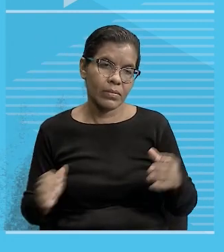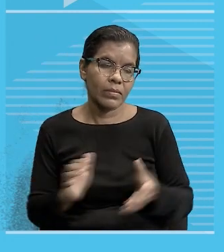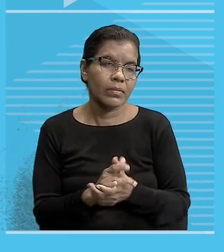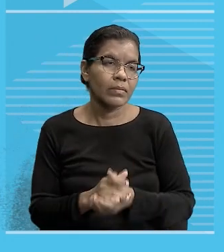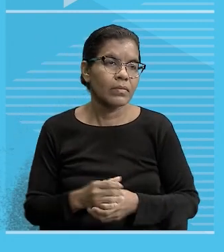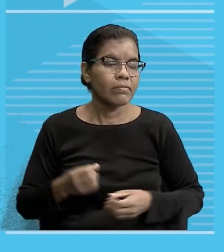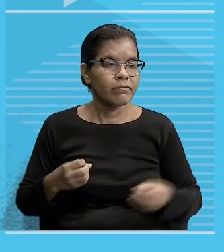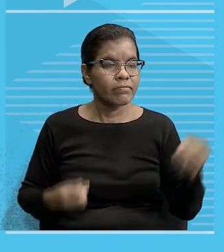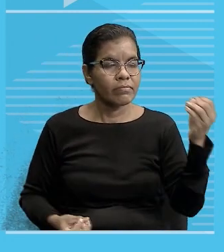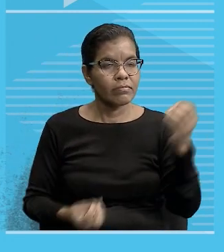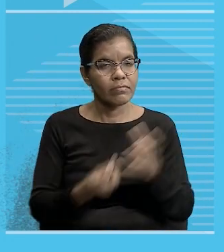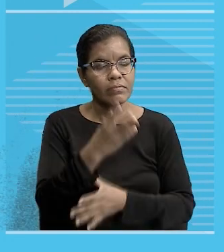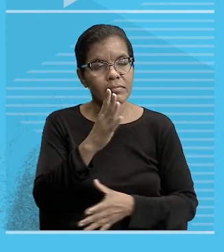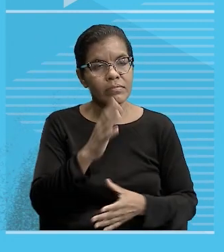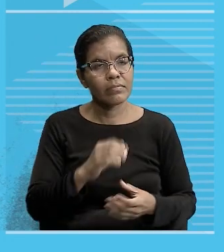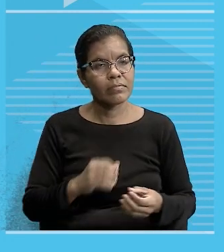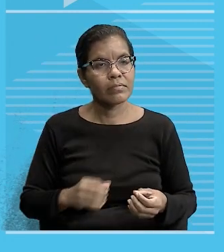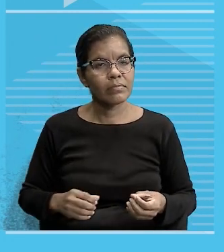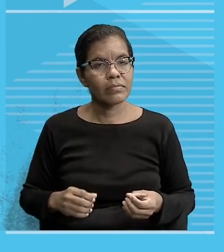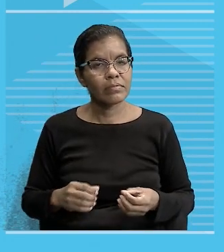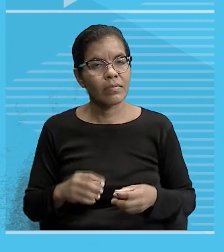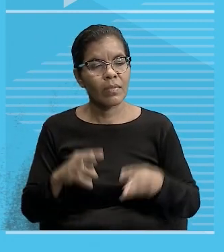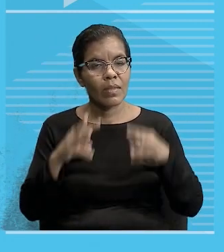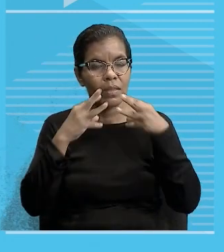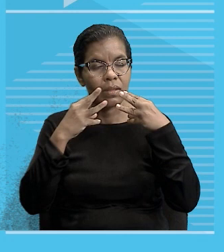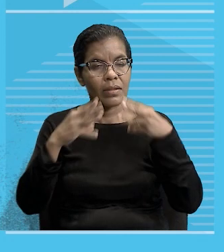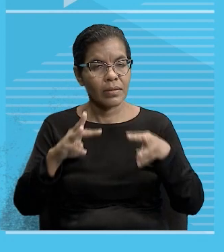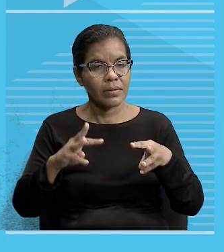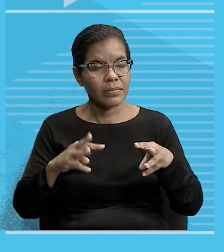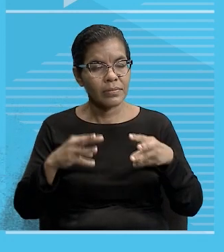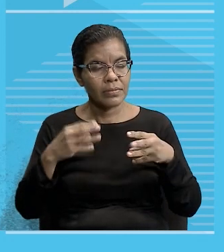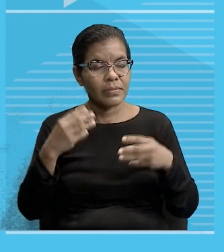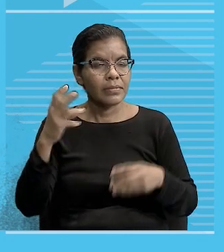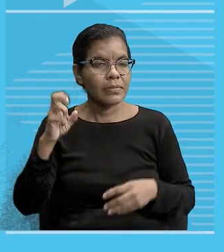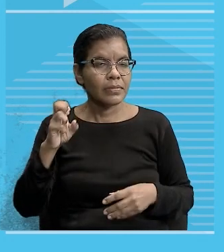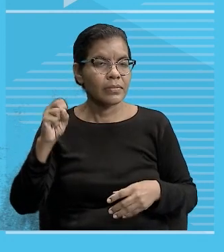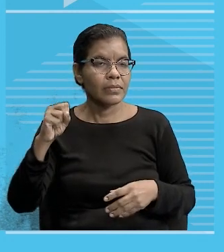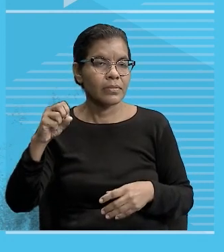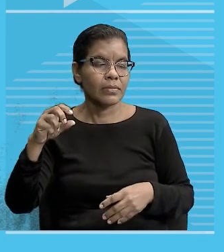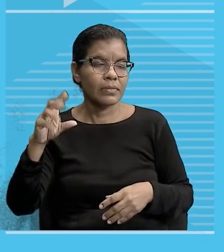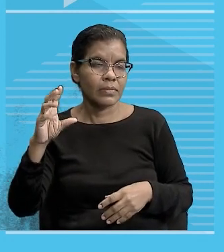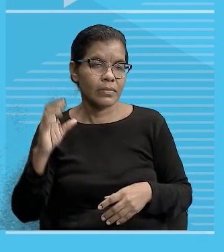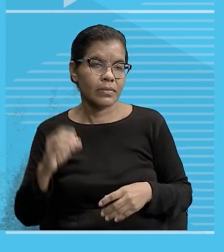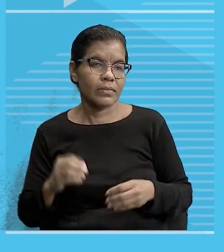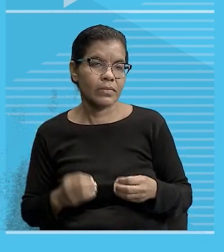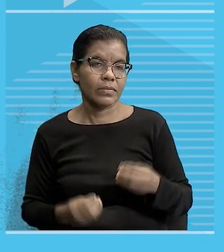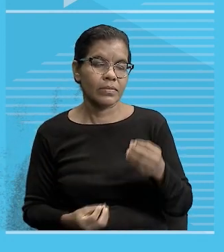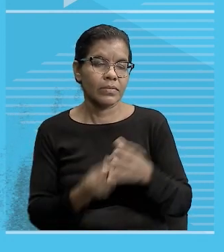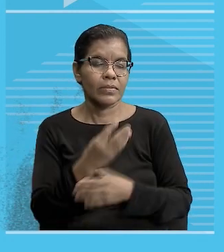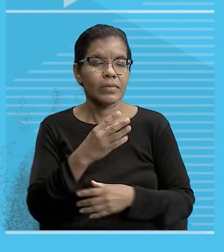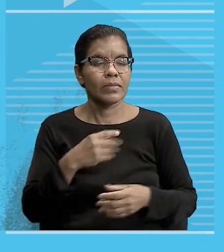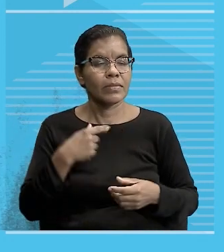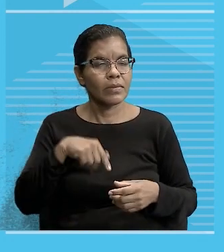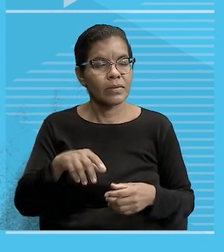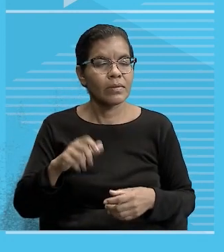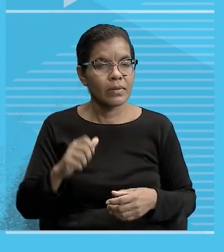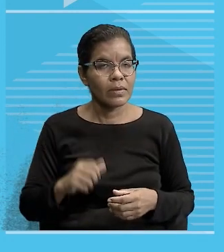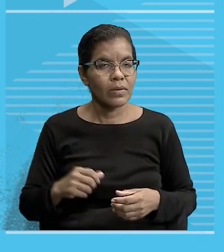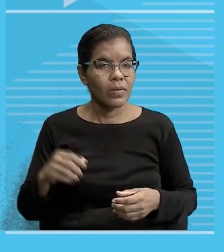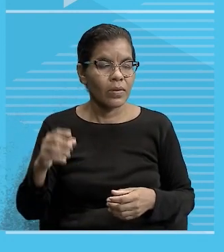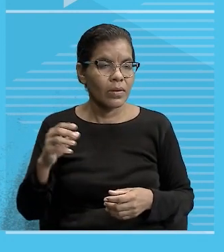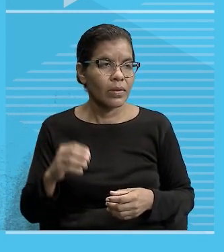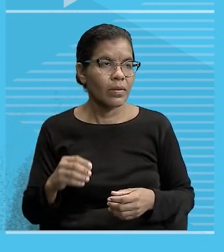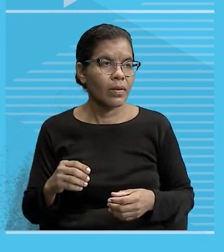eles criam através de marketing 5.0 criam o seu Avatar ou